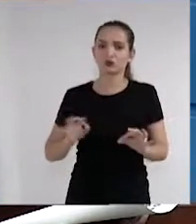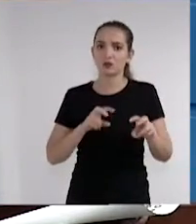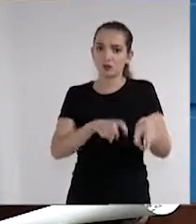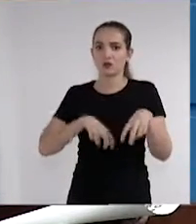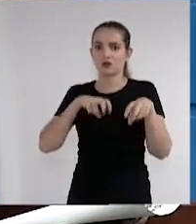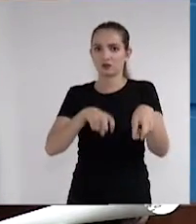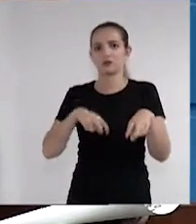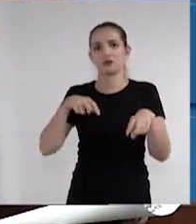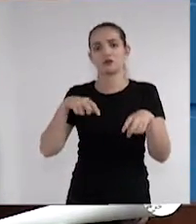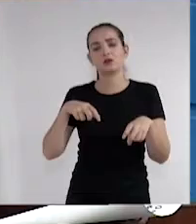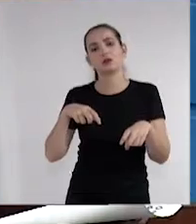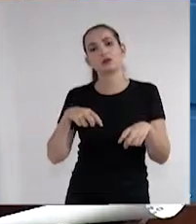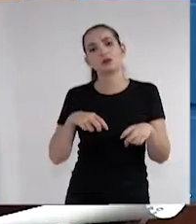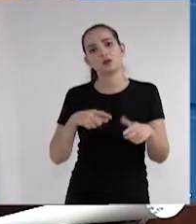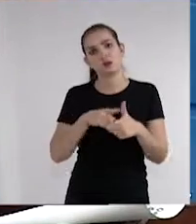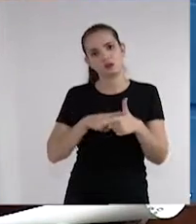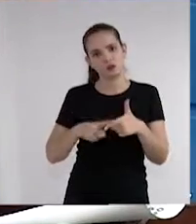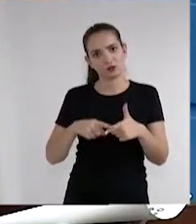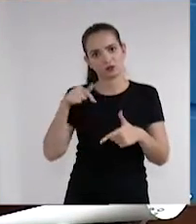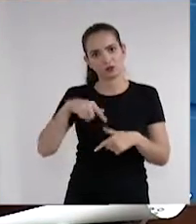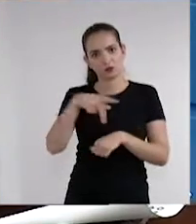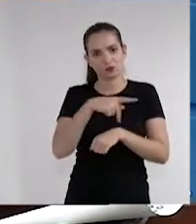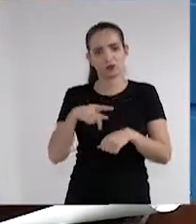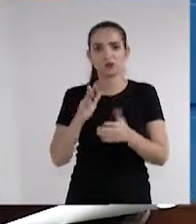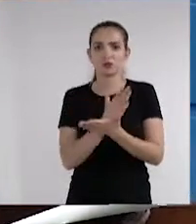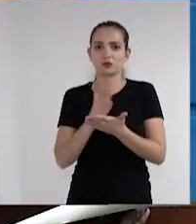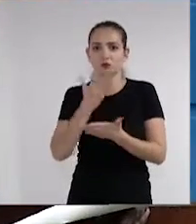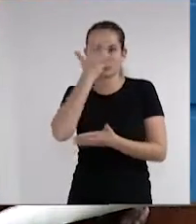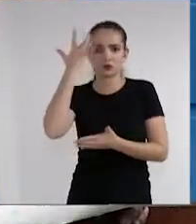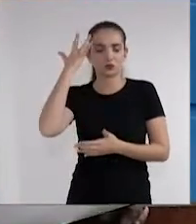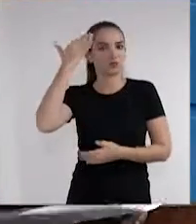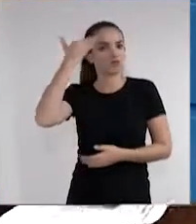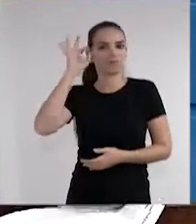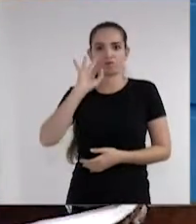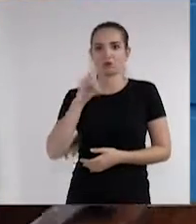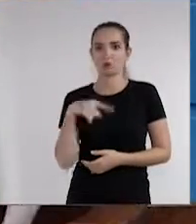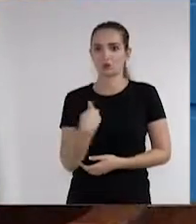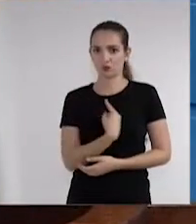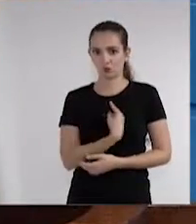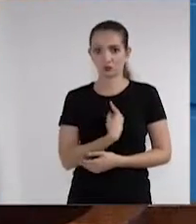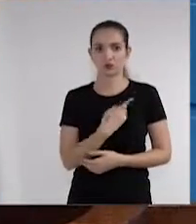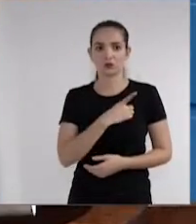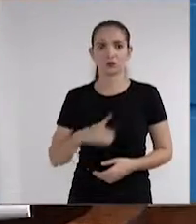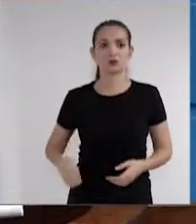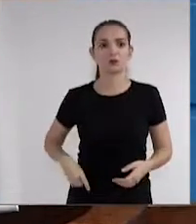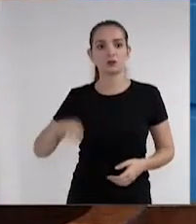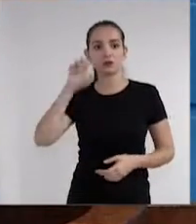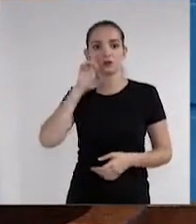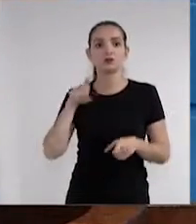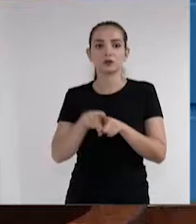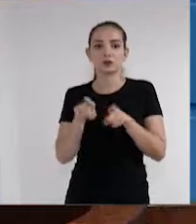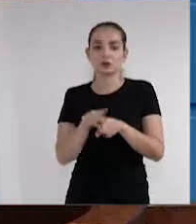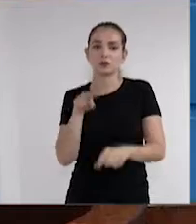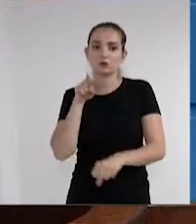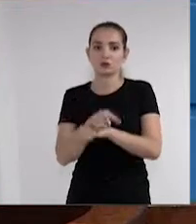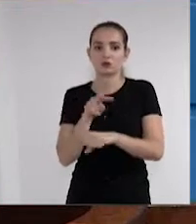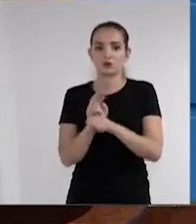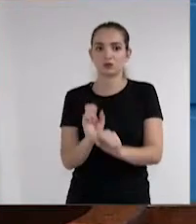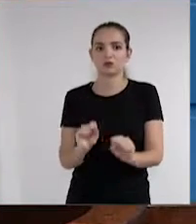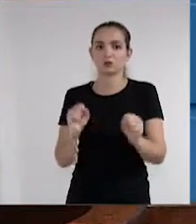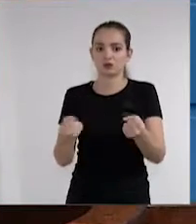país. Porque aqui, às vezes, a gente é mal entendido, deputado Enelvo, que também é um lutador da agricultura familiar,